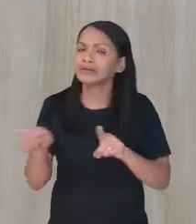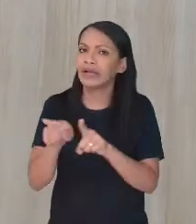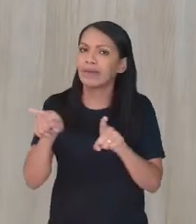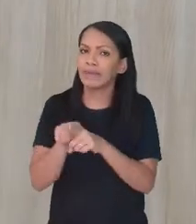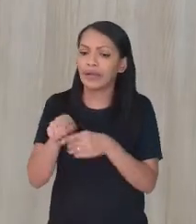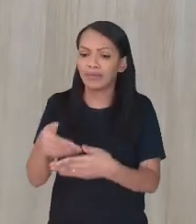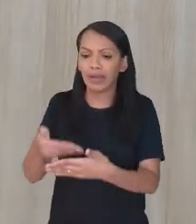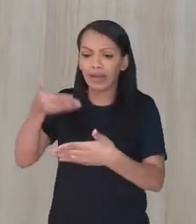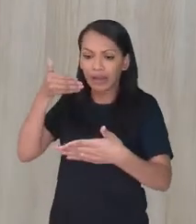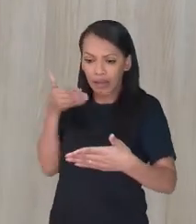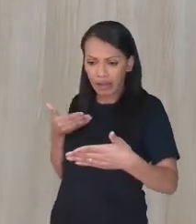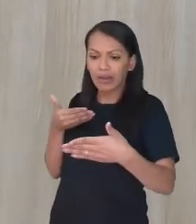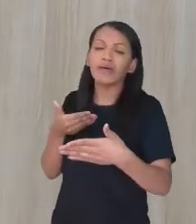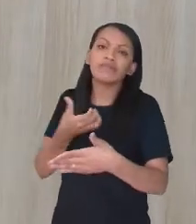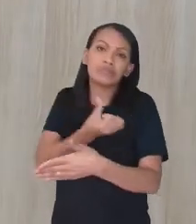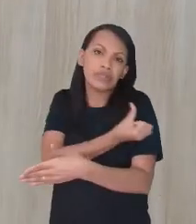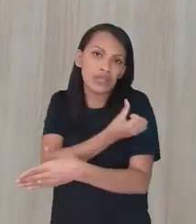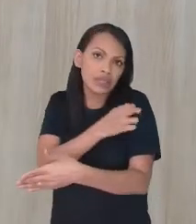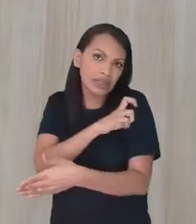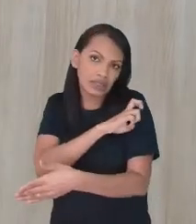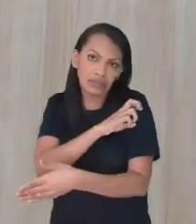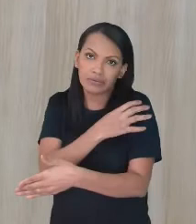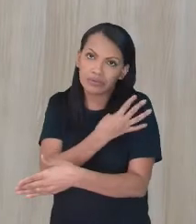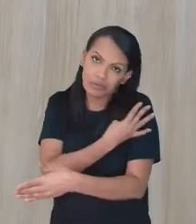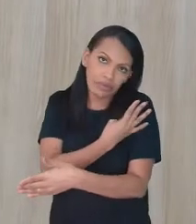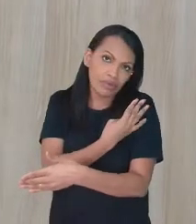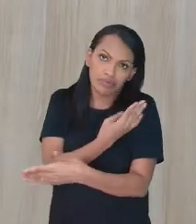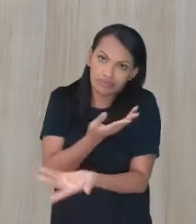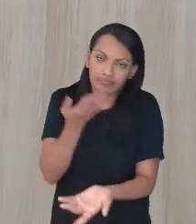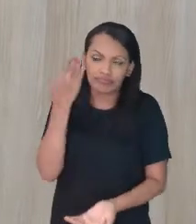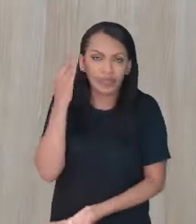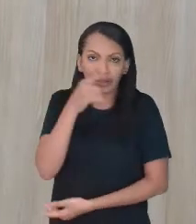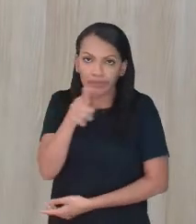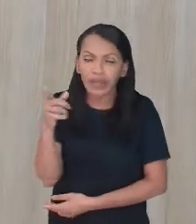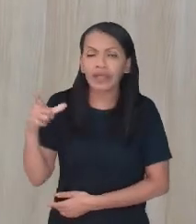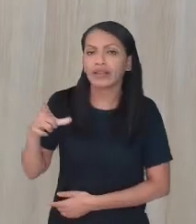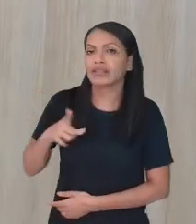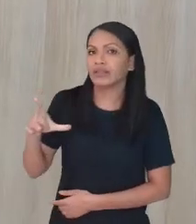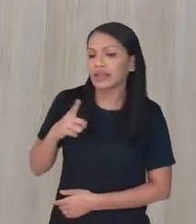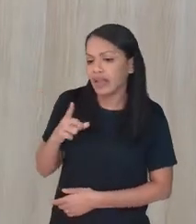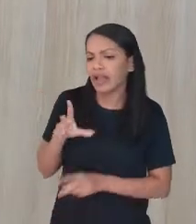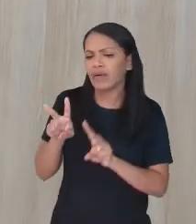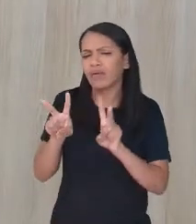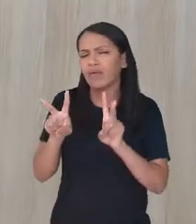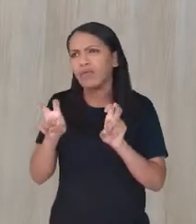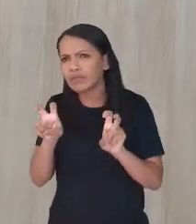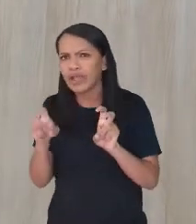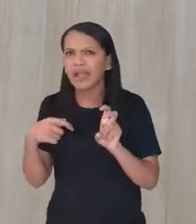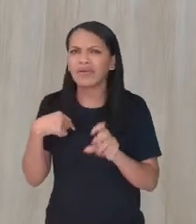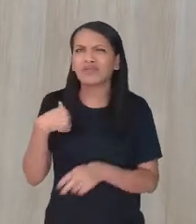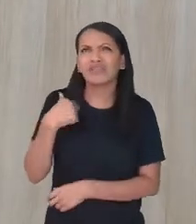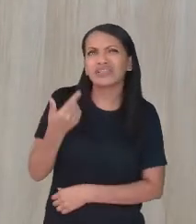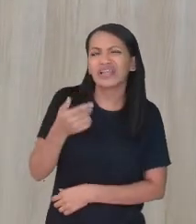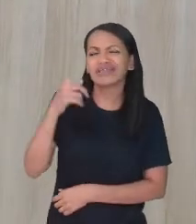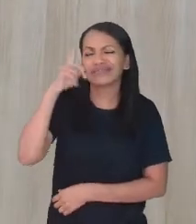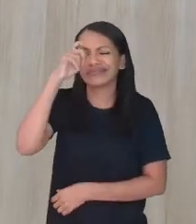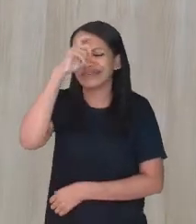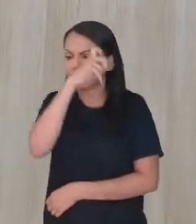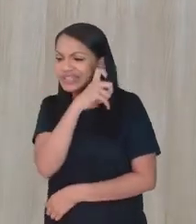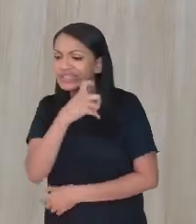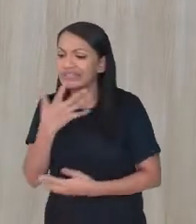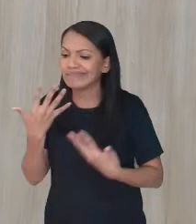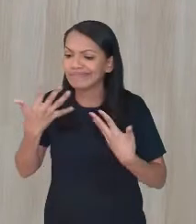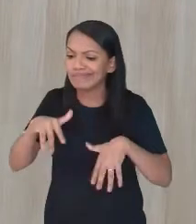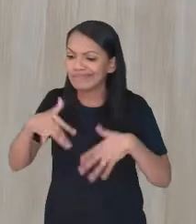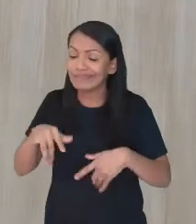também. Então, se a gente estiver vivenciando aqui algum assunto que você venha a sentir aí uma certa dificuldade, a